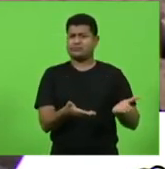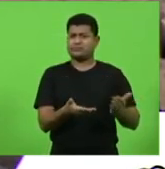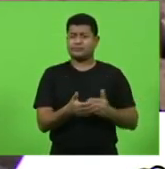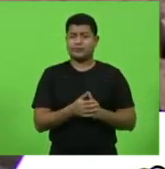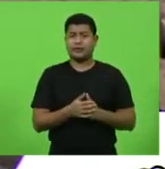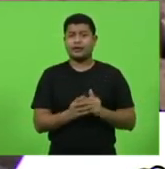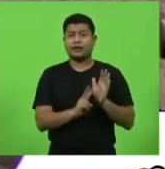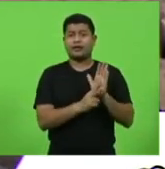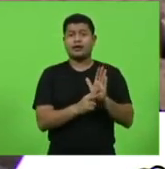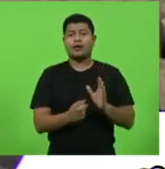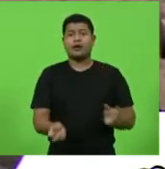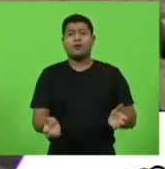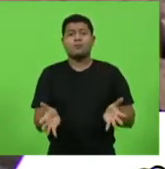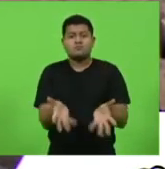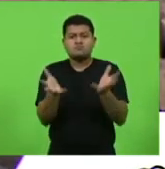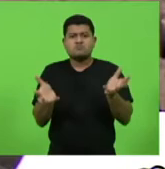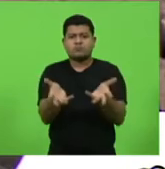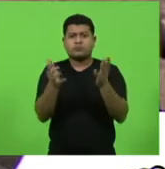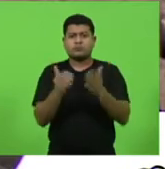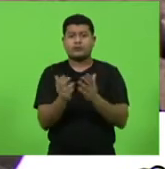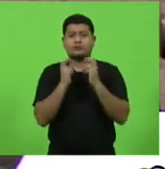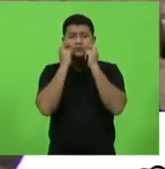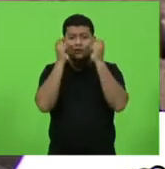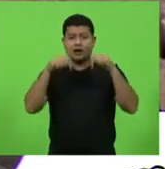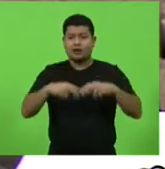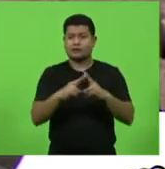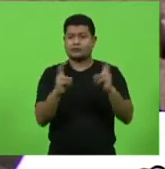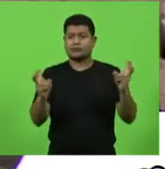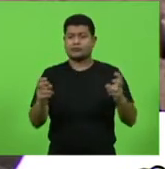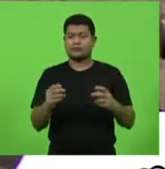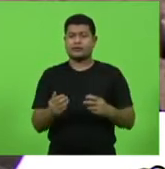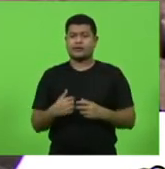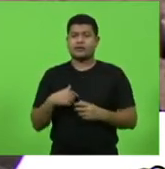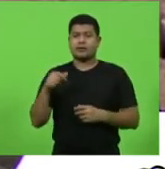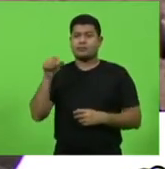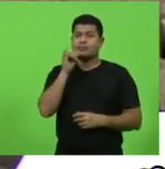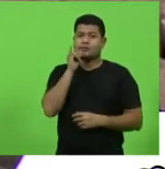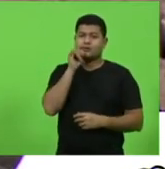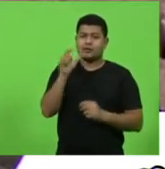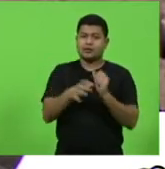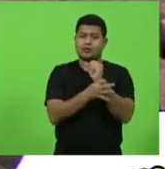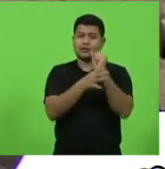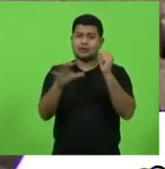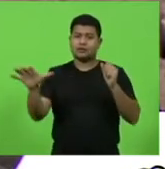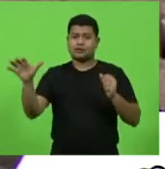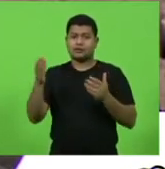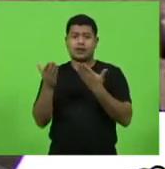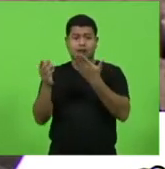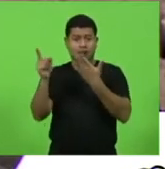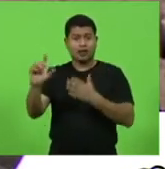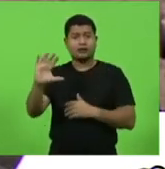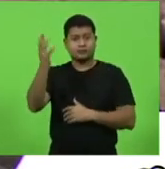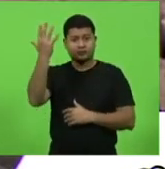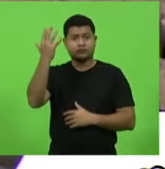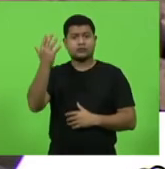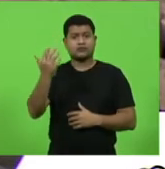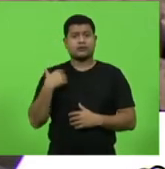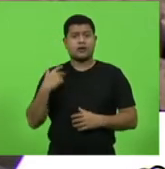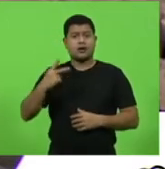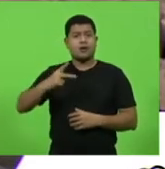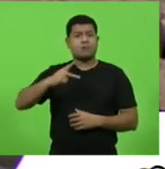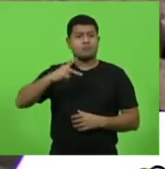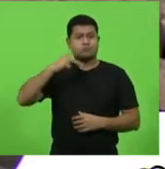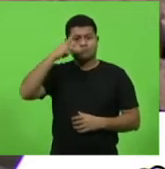essa vergonha em Florianópolis. Ora, em São José as aulas estão acontecendo, em Palhoça